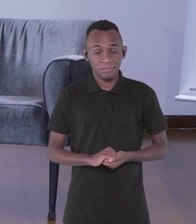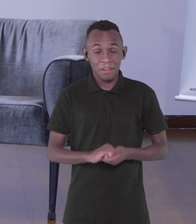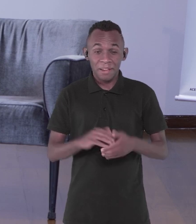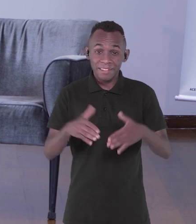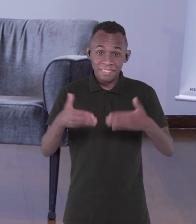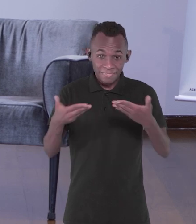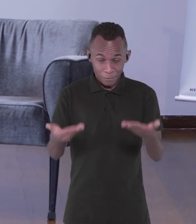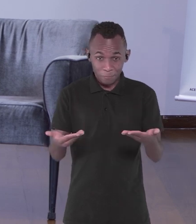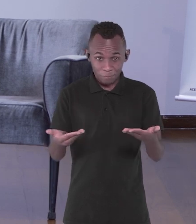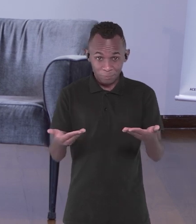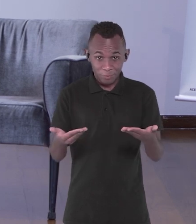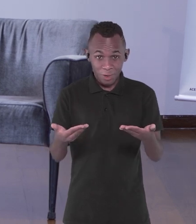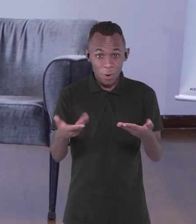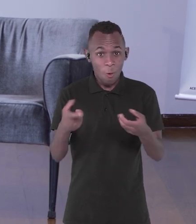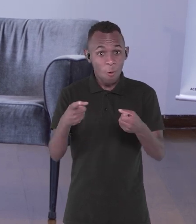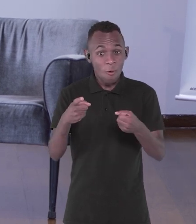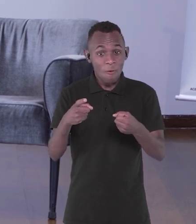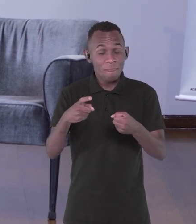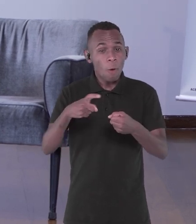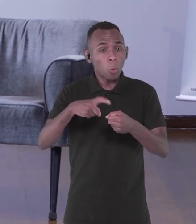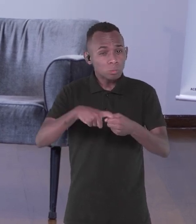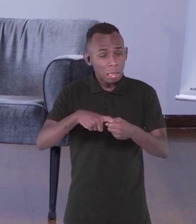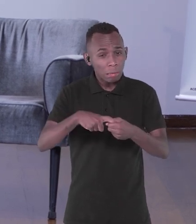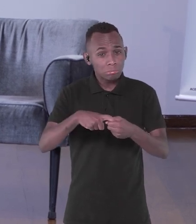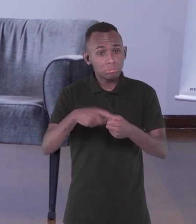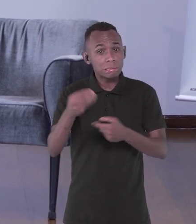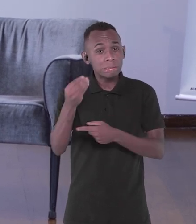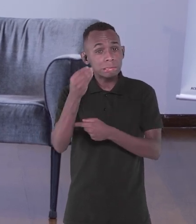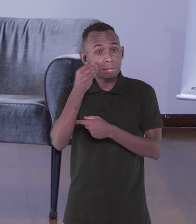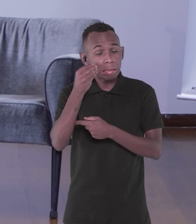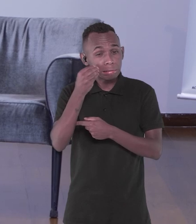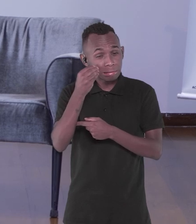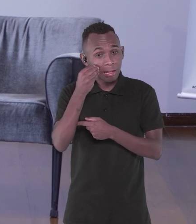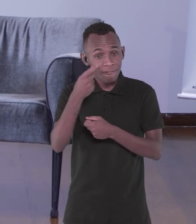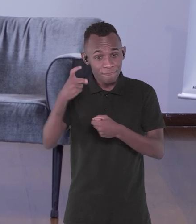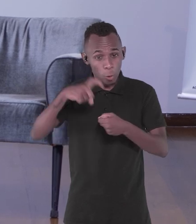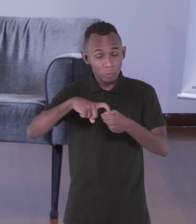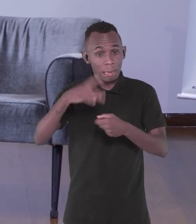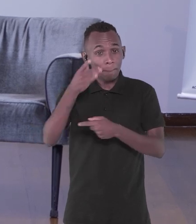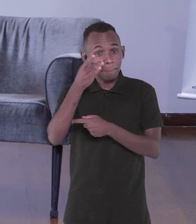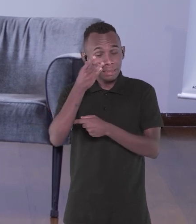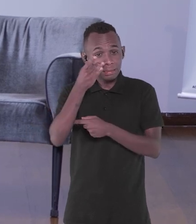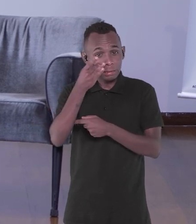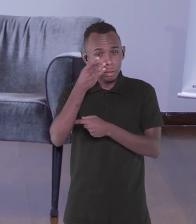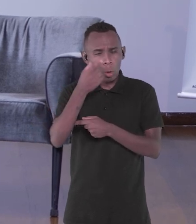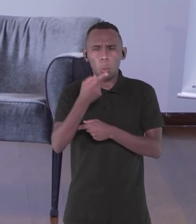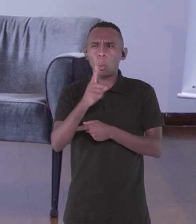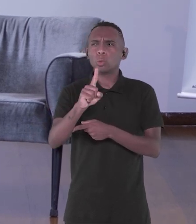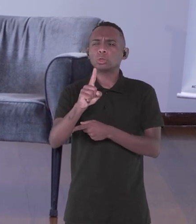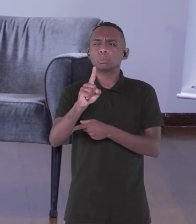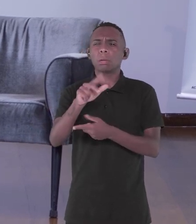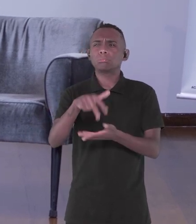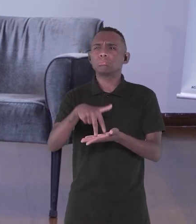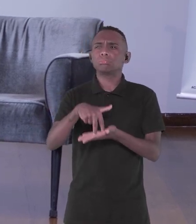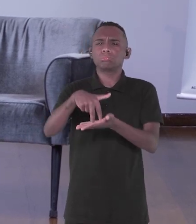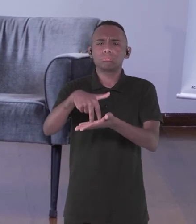Enfim, vamos voltar ou tentar voltar. A última vez que eu tive aqui na CEMIG foi